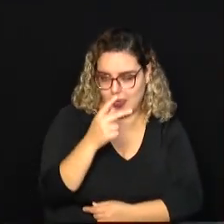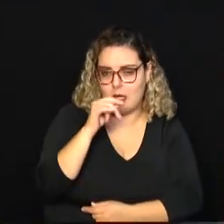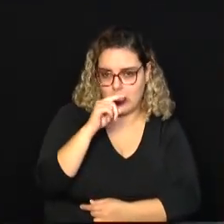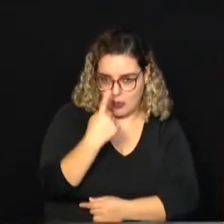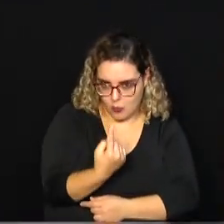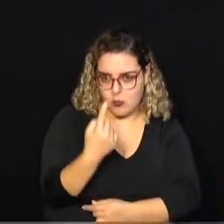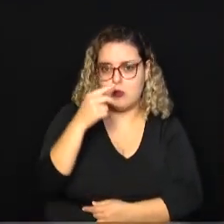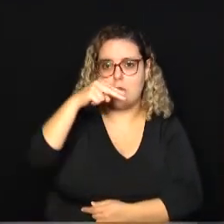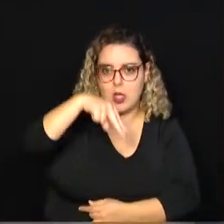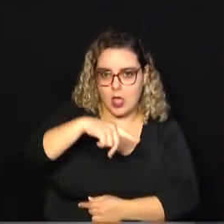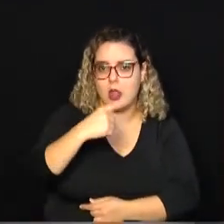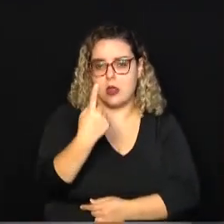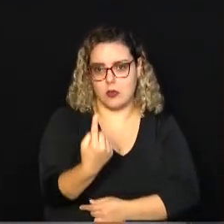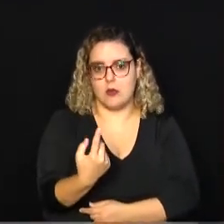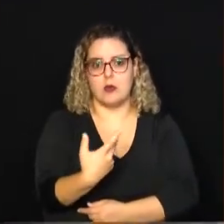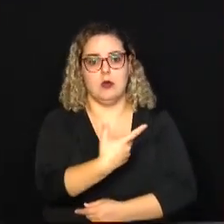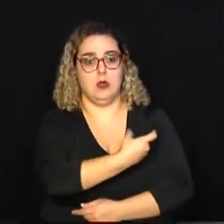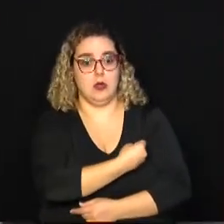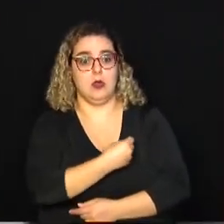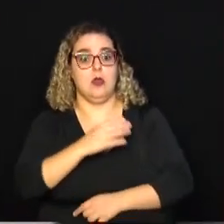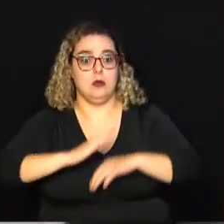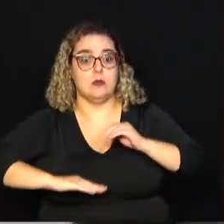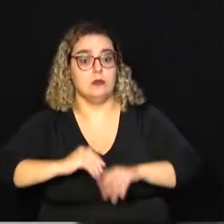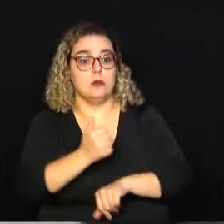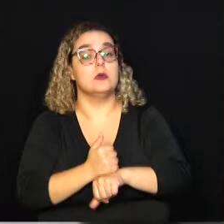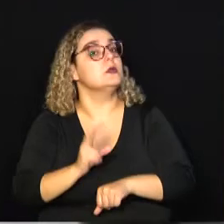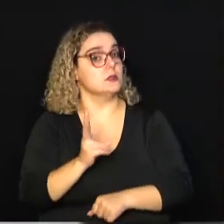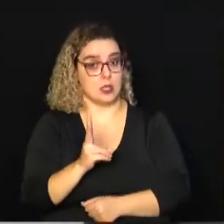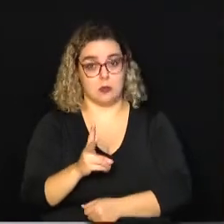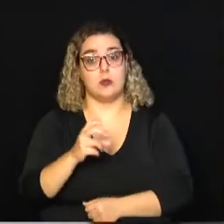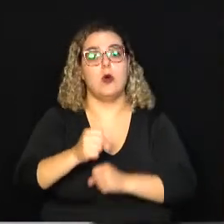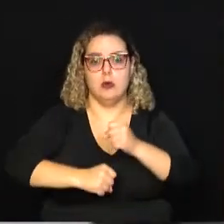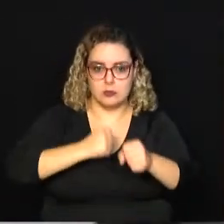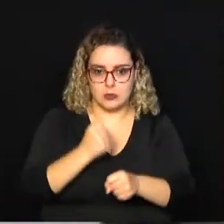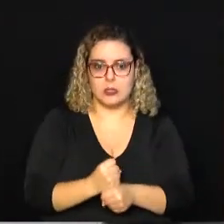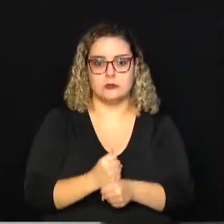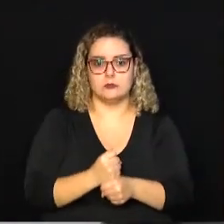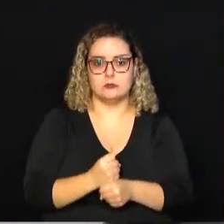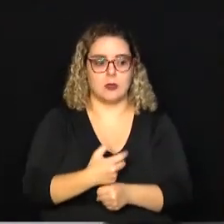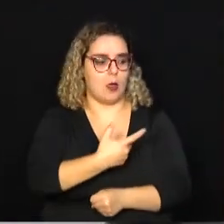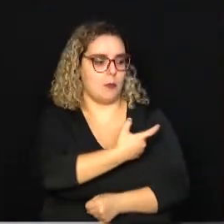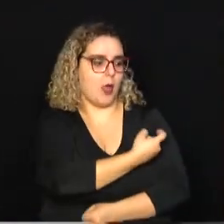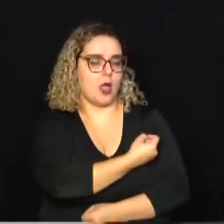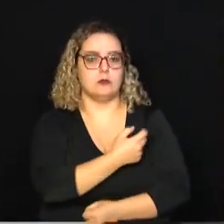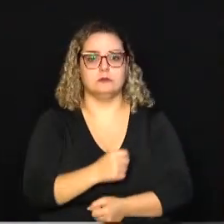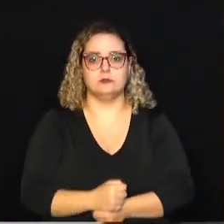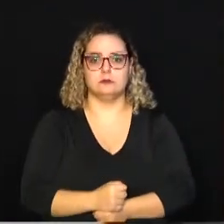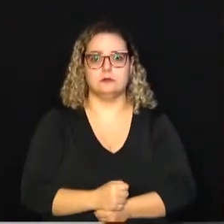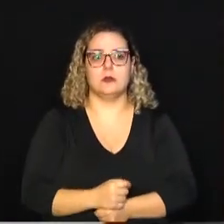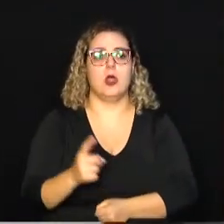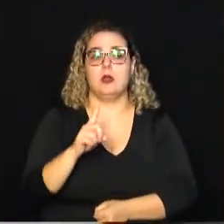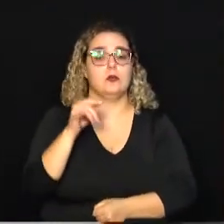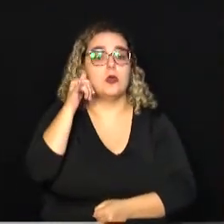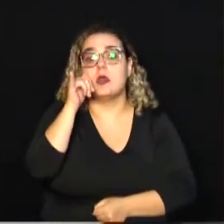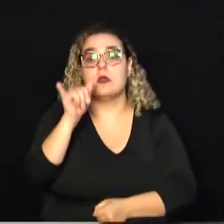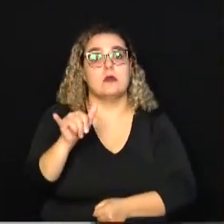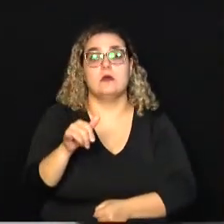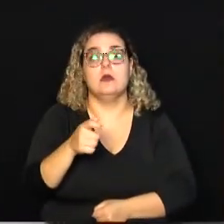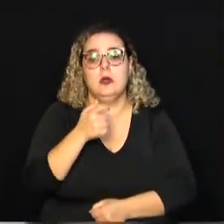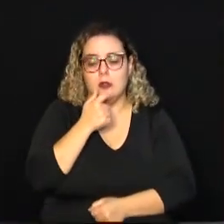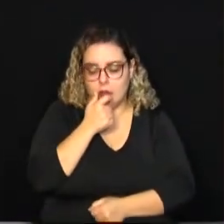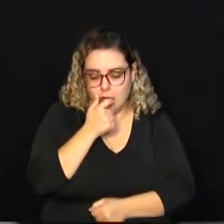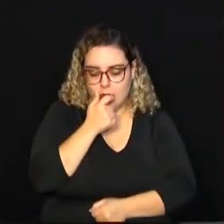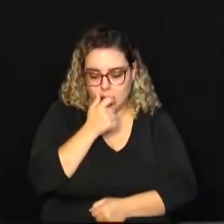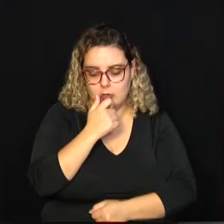toma. Eu, por ser profissional de saúde, tomo ela sempre, todo ano. E ela não previne que eu fique gripado.